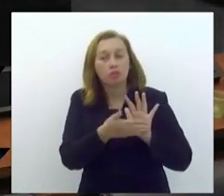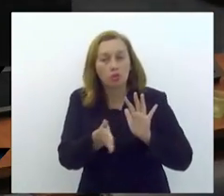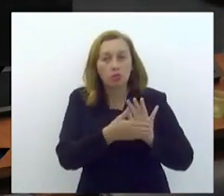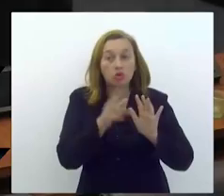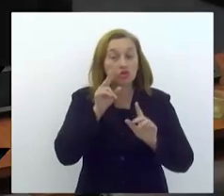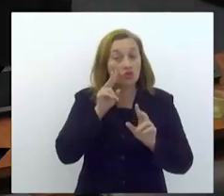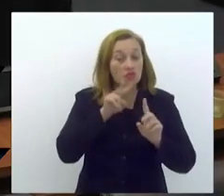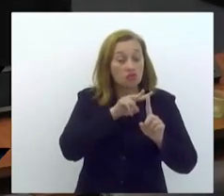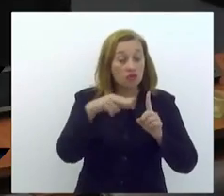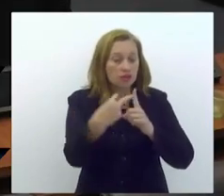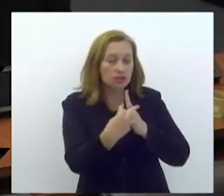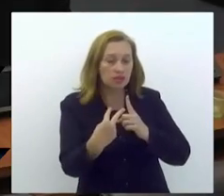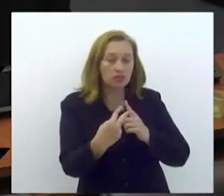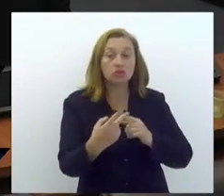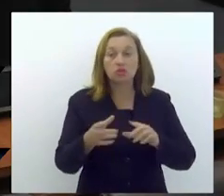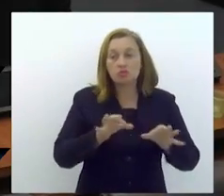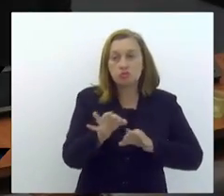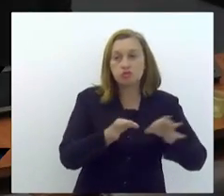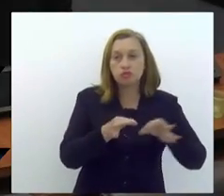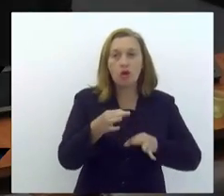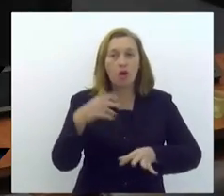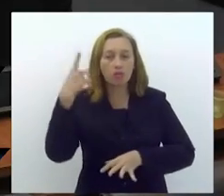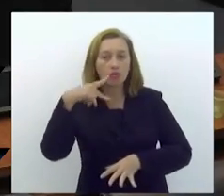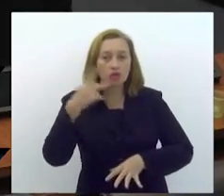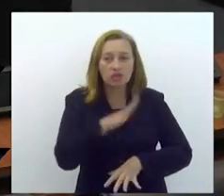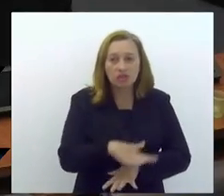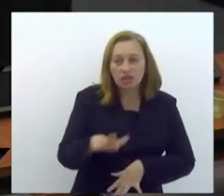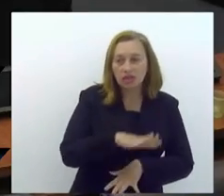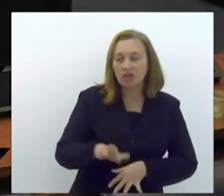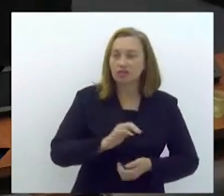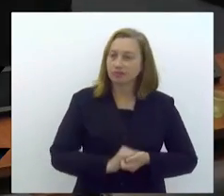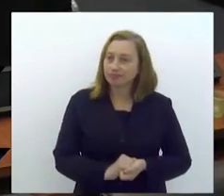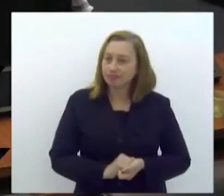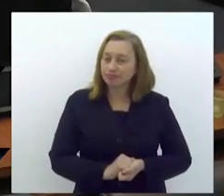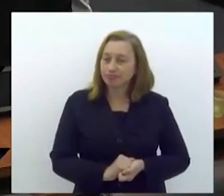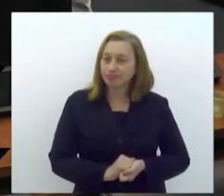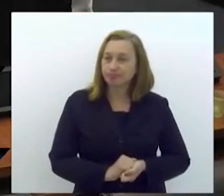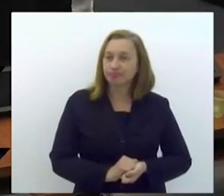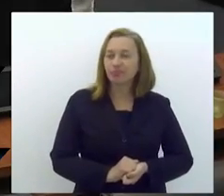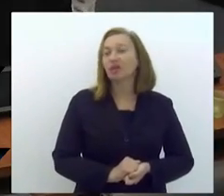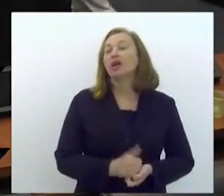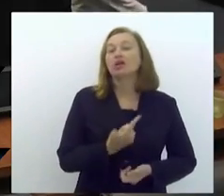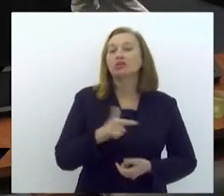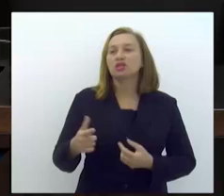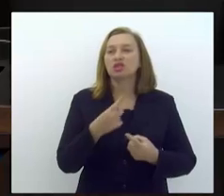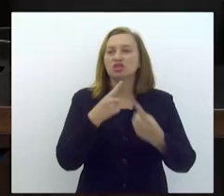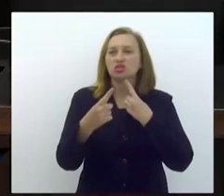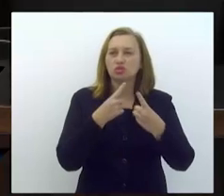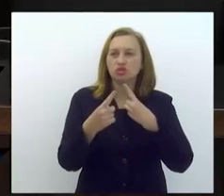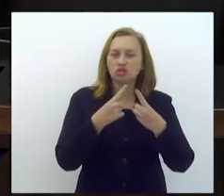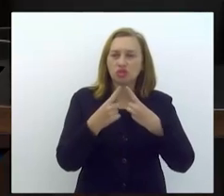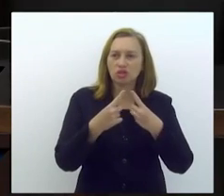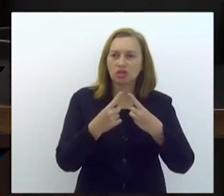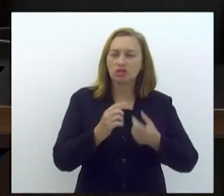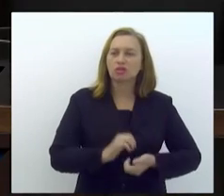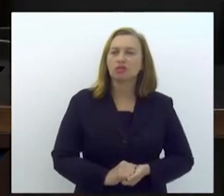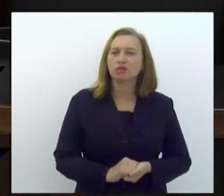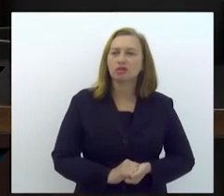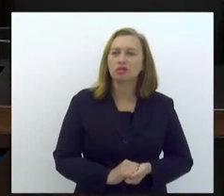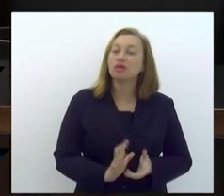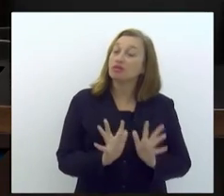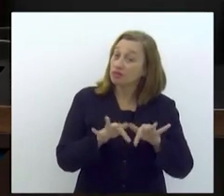Visa organizar essa política da Infância É não havendo mais Quem Queira discutir